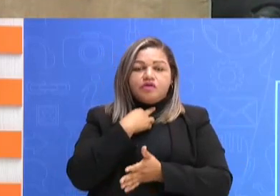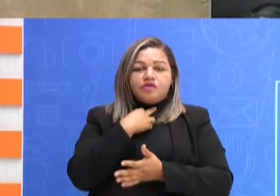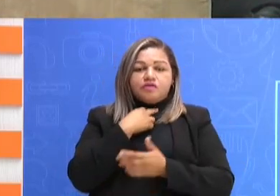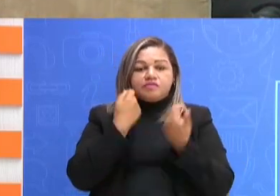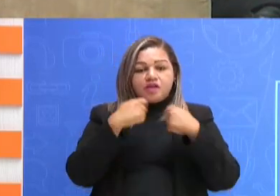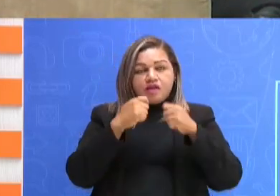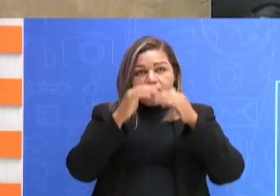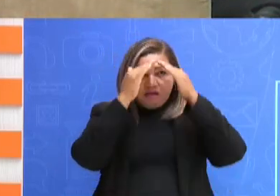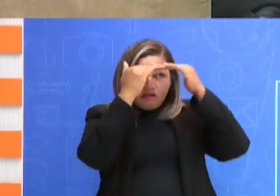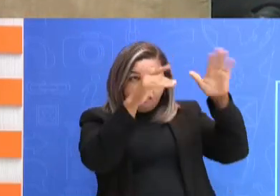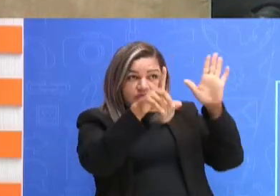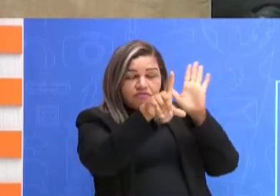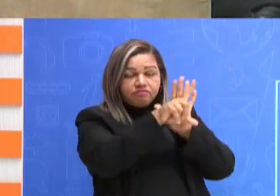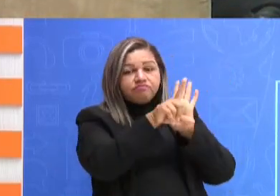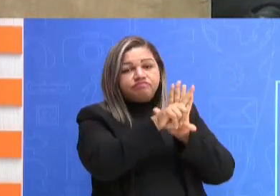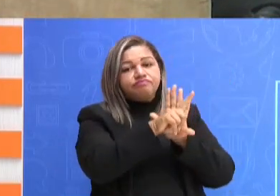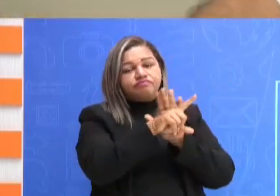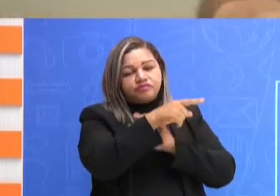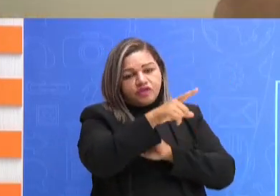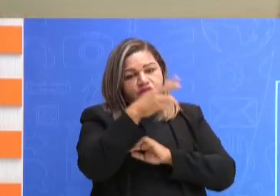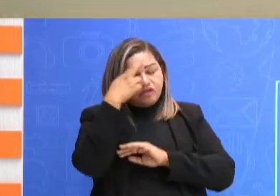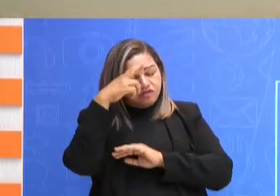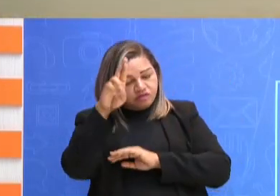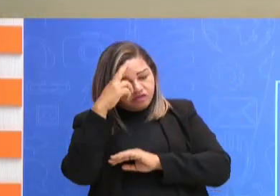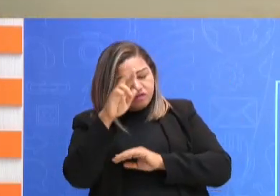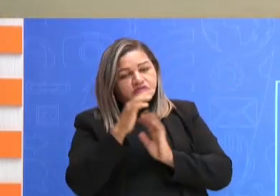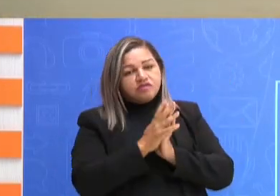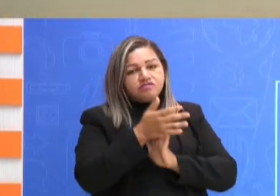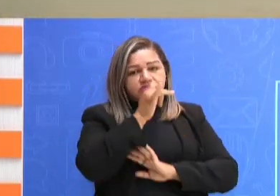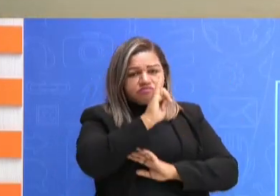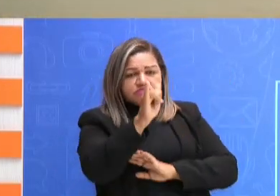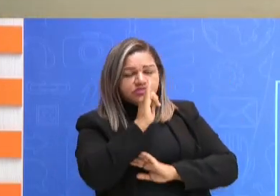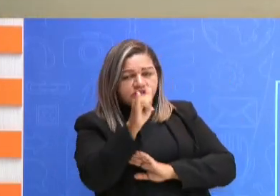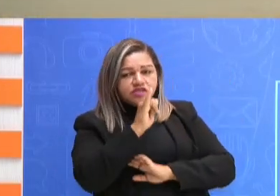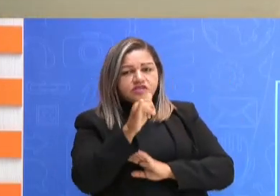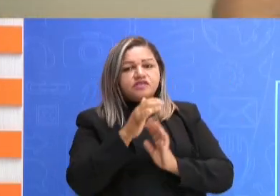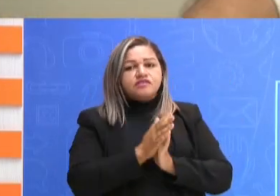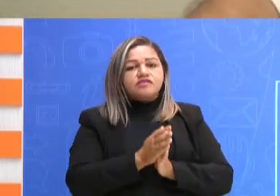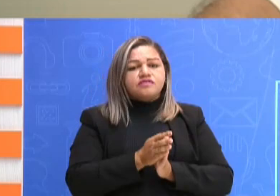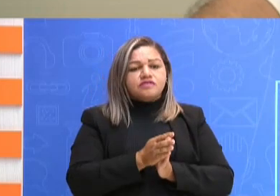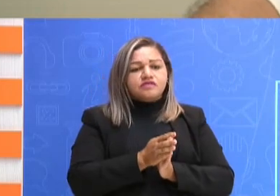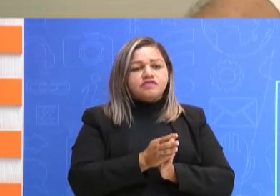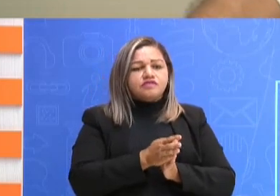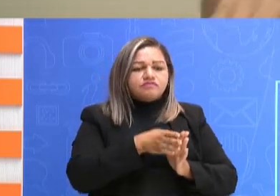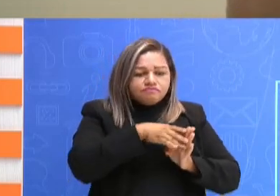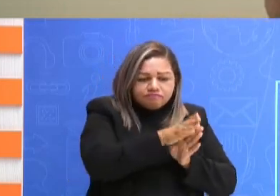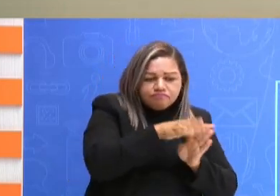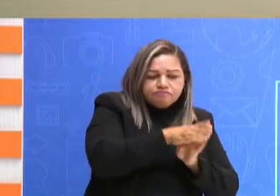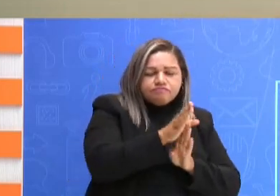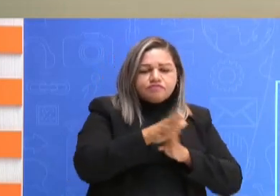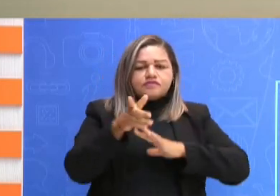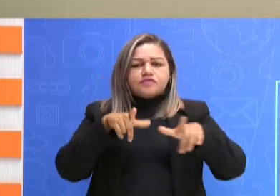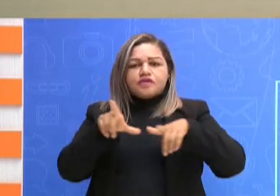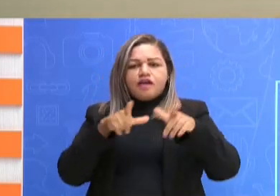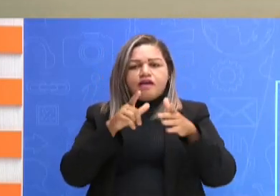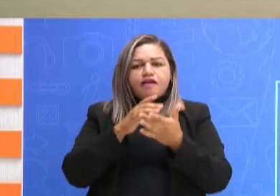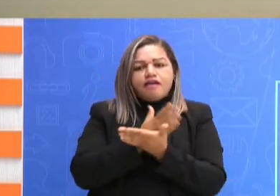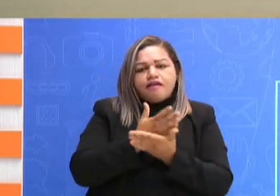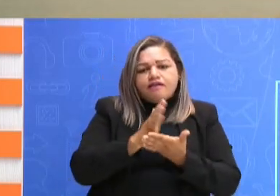né? Eu tenho que cumprir. E eu tenho que... Eu sou o gestor público, eu tenho que determinar isso. Então, eu sou o primeiro a seguir. Mas está sendo trabalhando de forma...